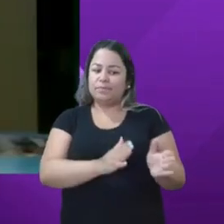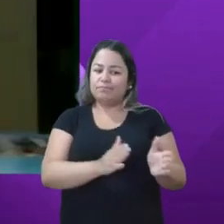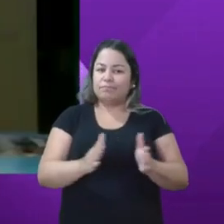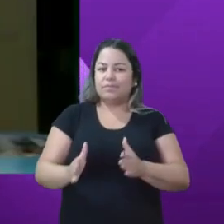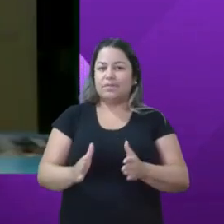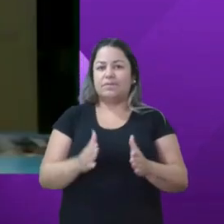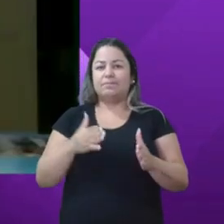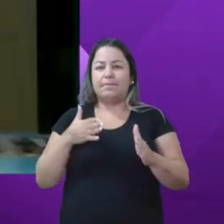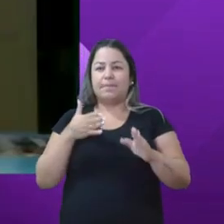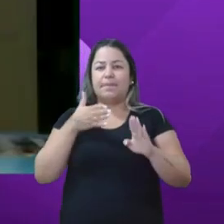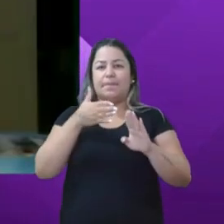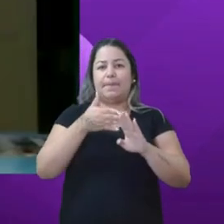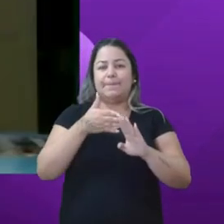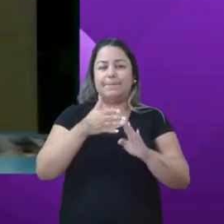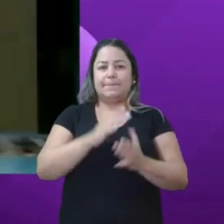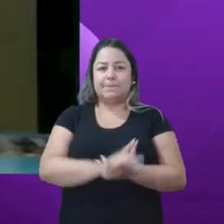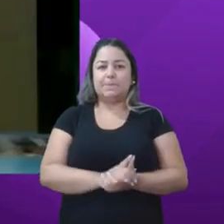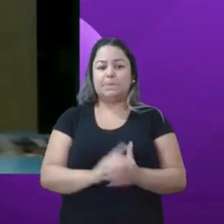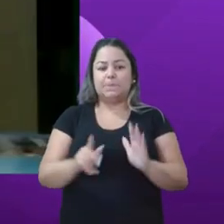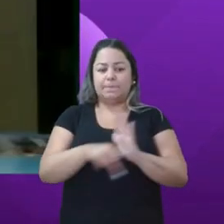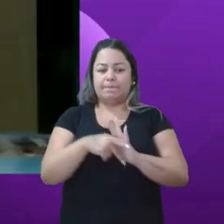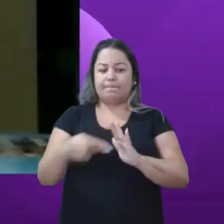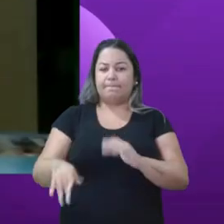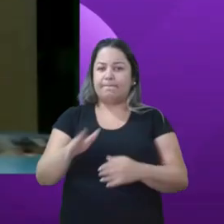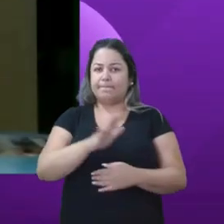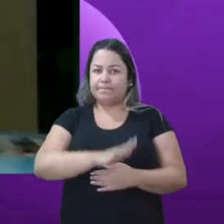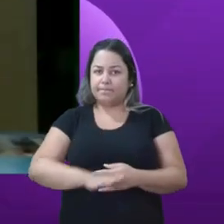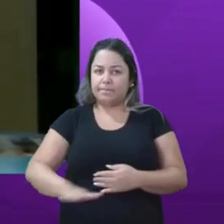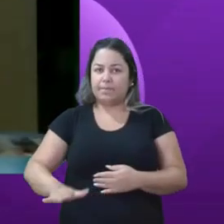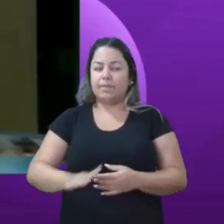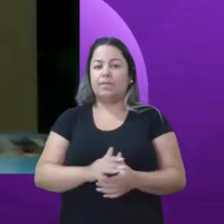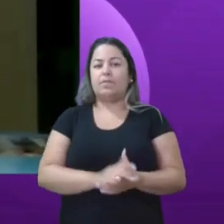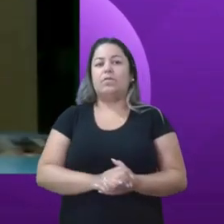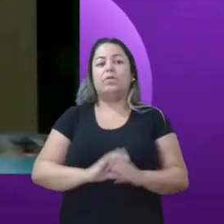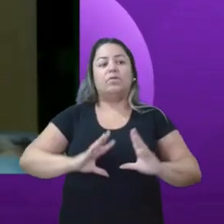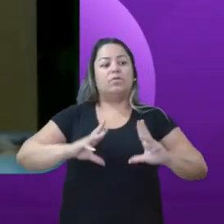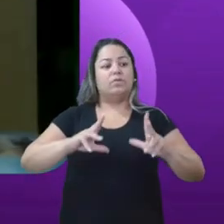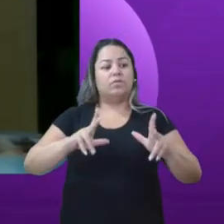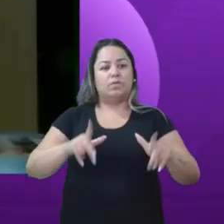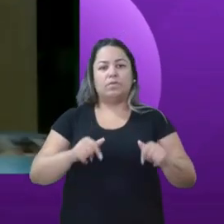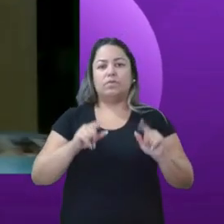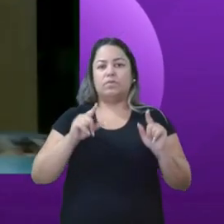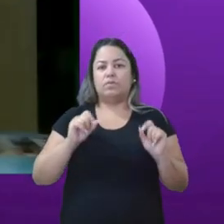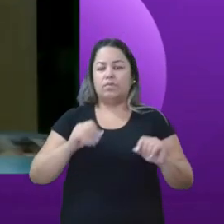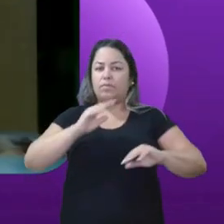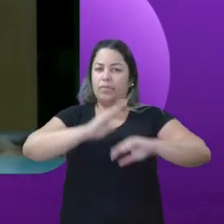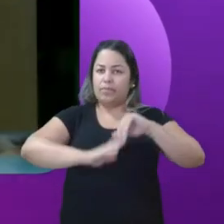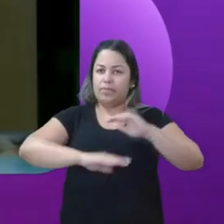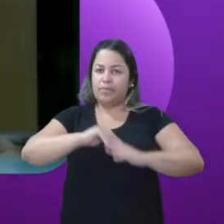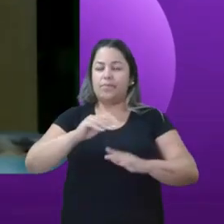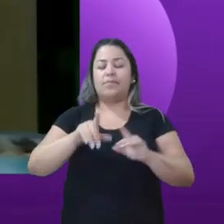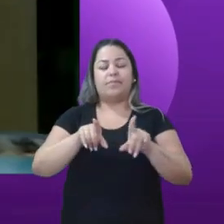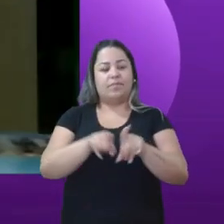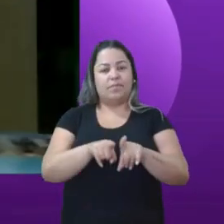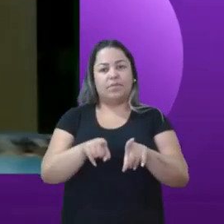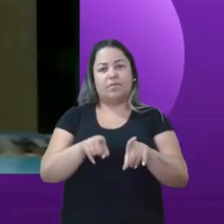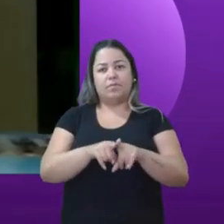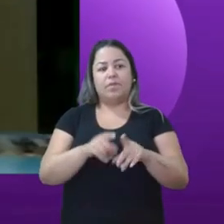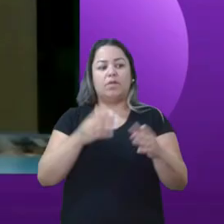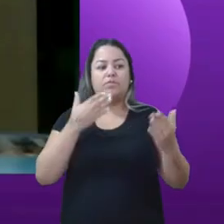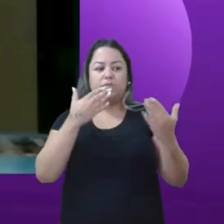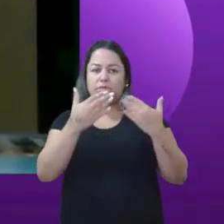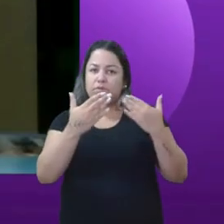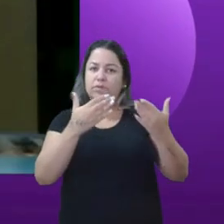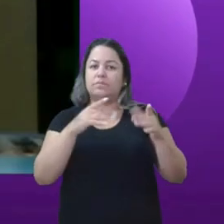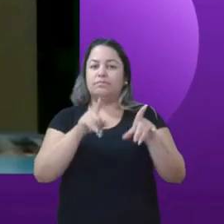de limites mesmo para as crianças e adolescentes. E todos os profissionais dessa área, os